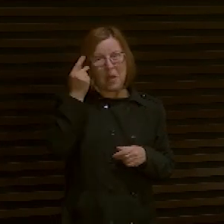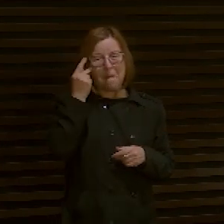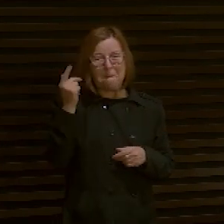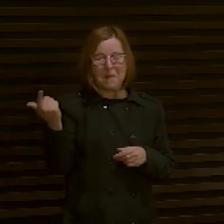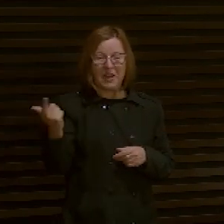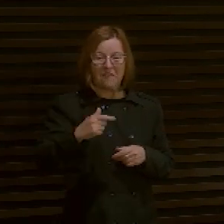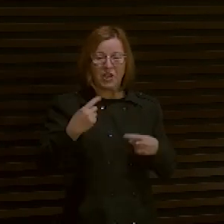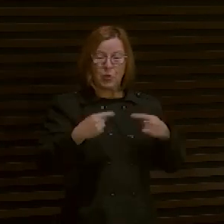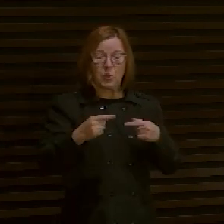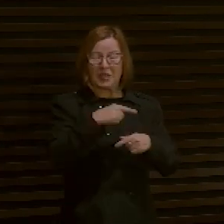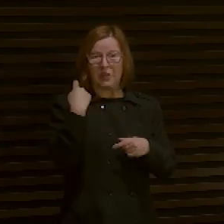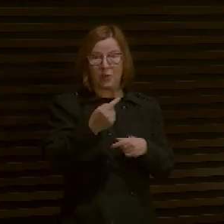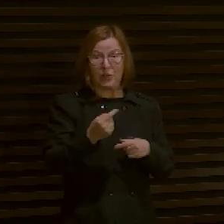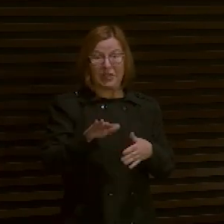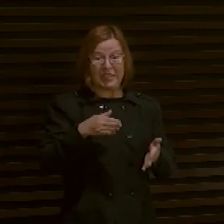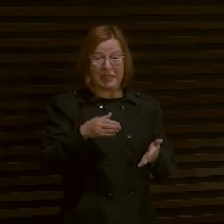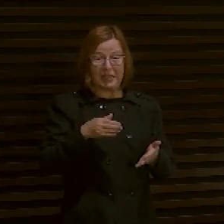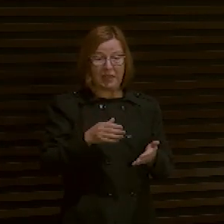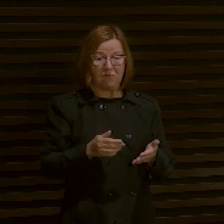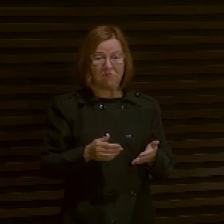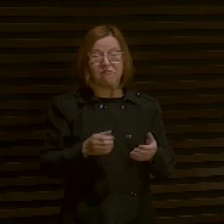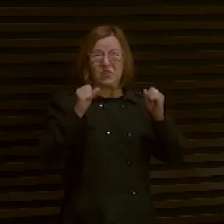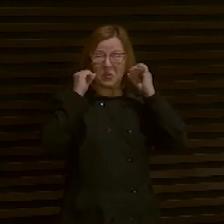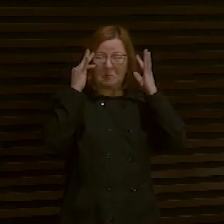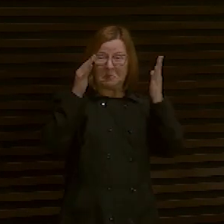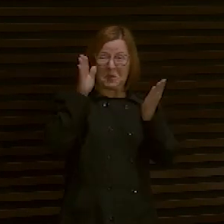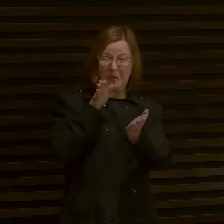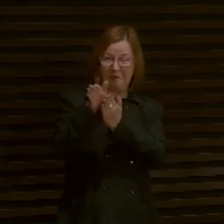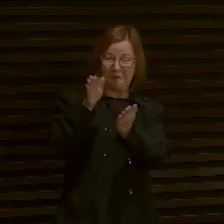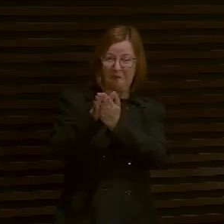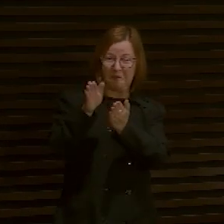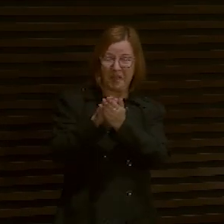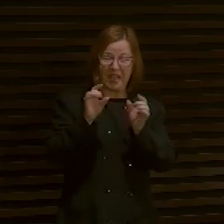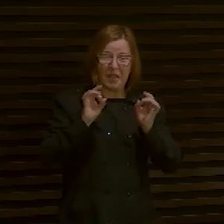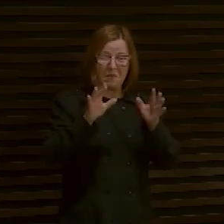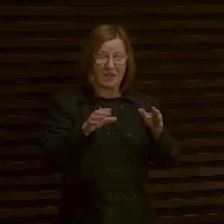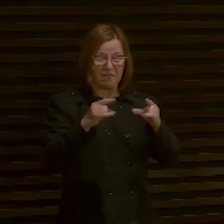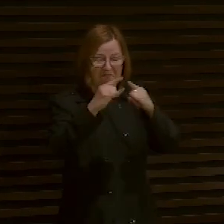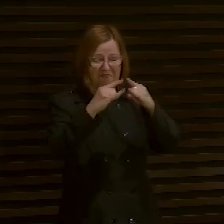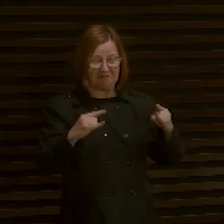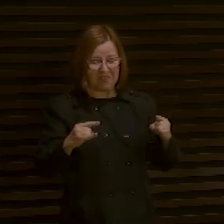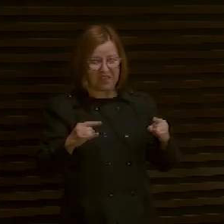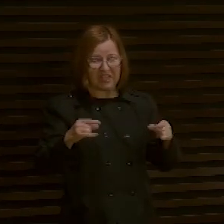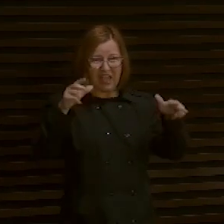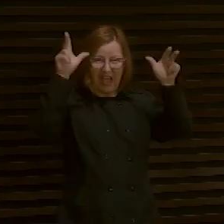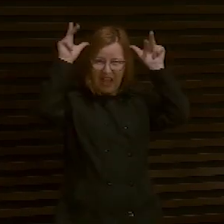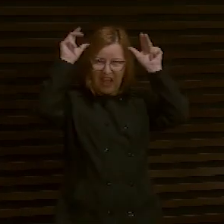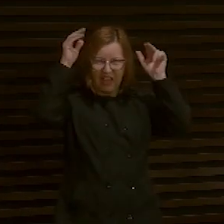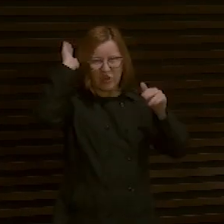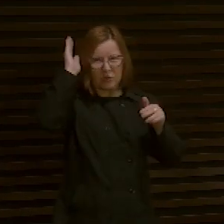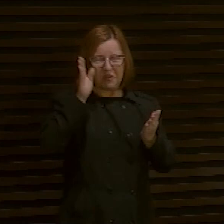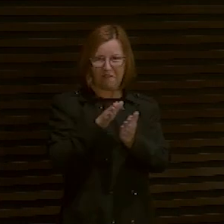fugiram, abandonando as suas tendas, os seus cavalos e os seus jumentos, e deixando o arraial como estava,